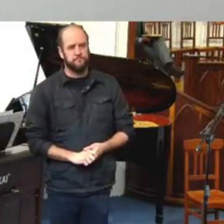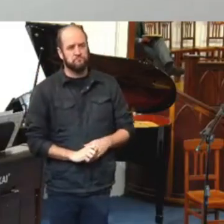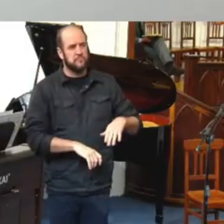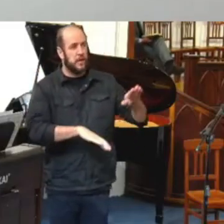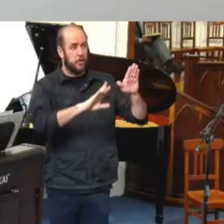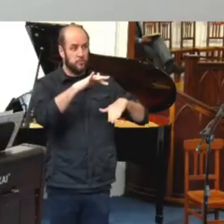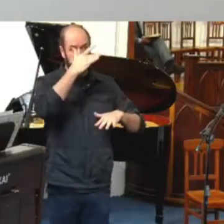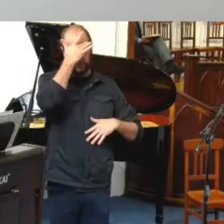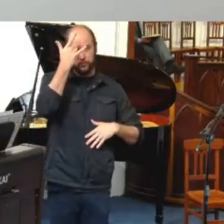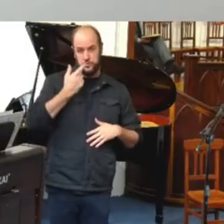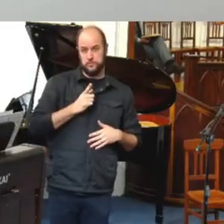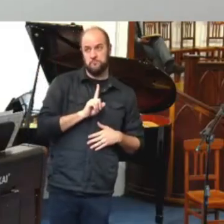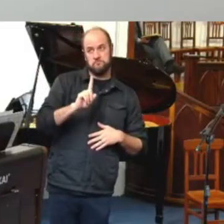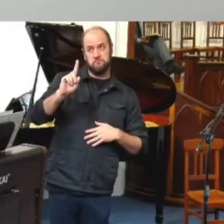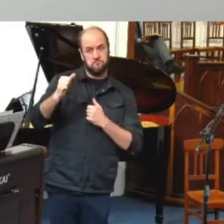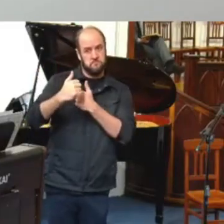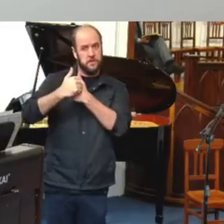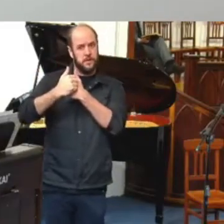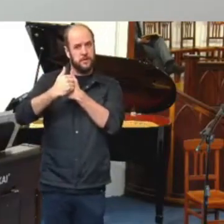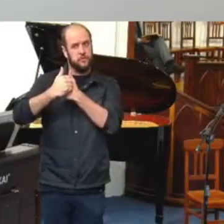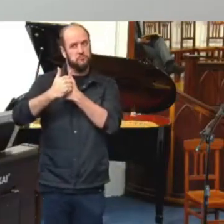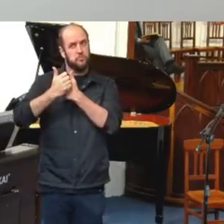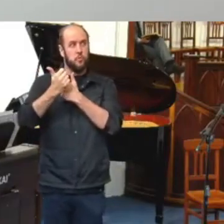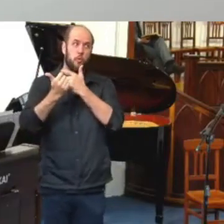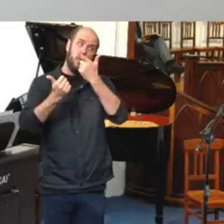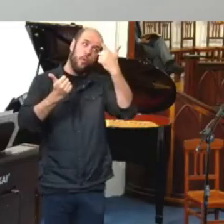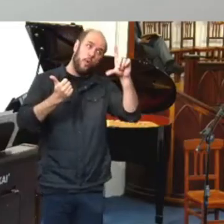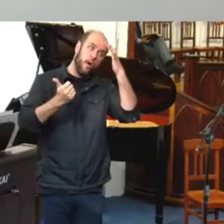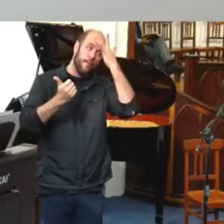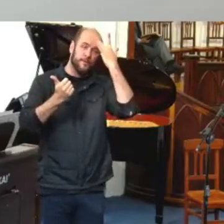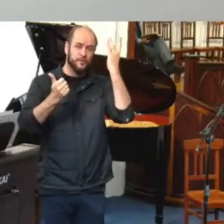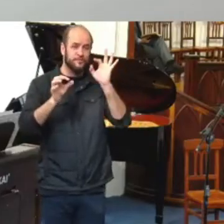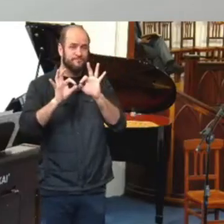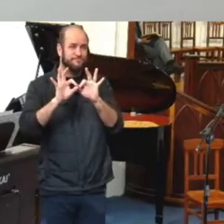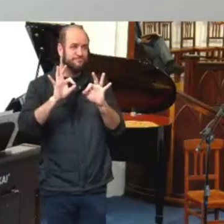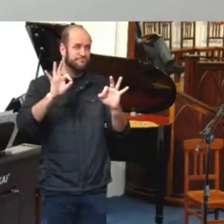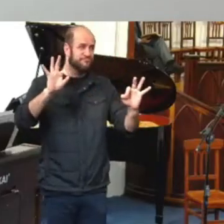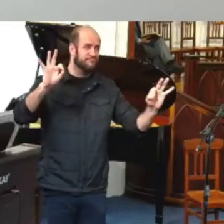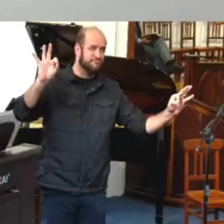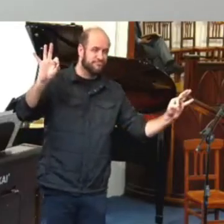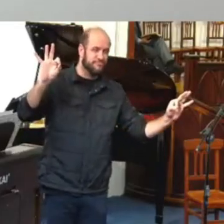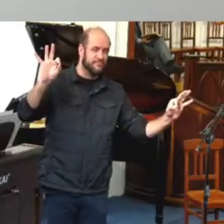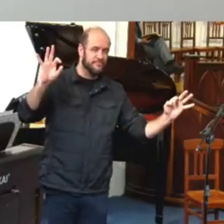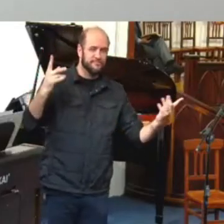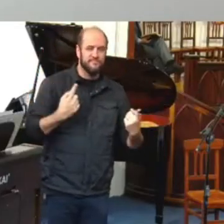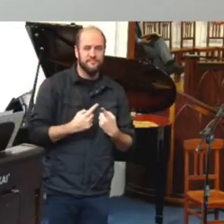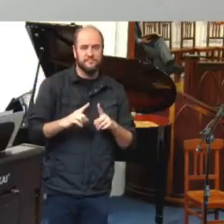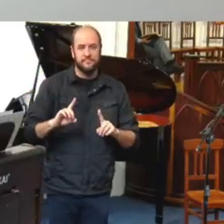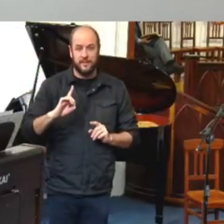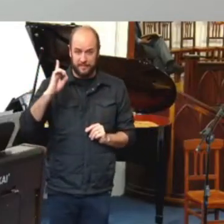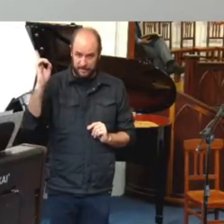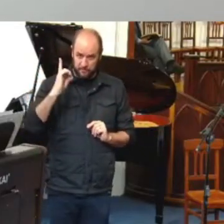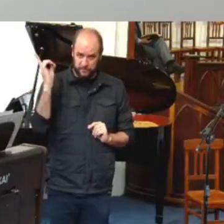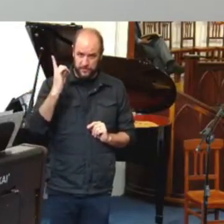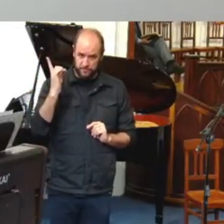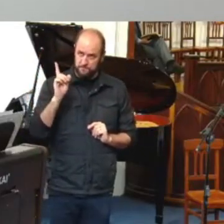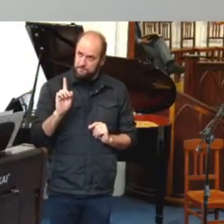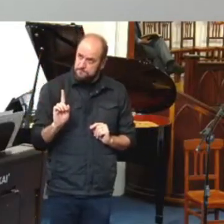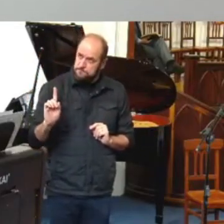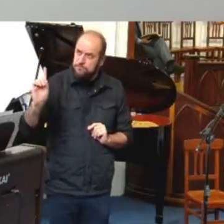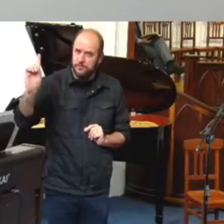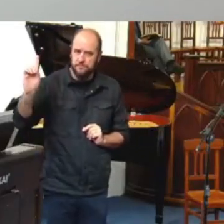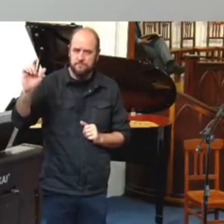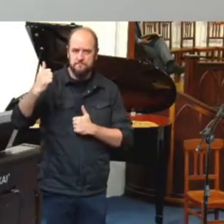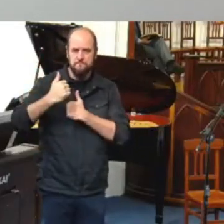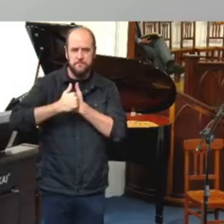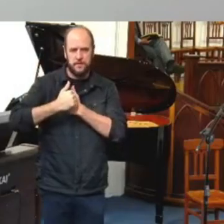Alguns vão se aproximar, outros, no entanto, vão se afastar. Mas nesse caso, Davi se aproxima,